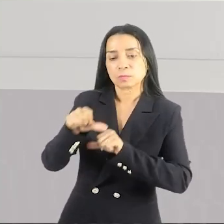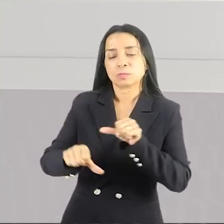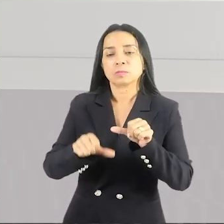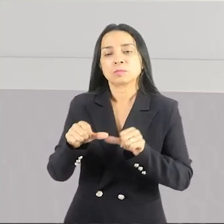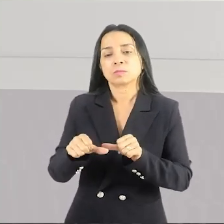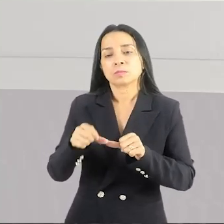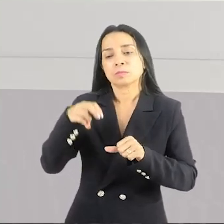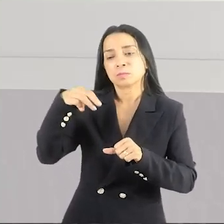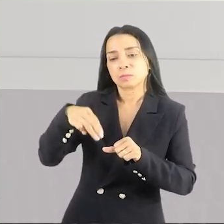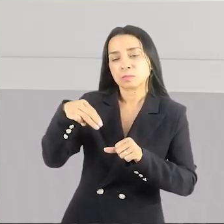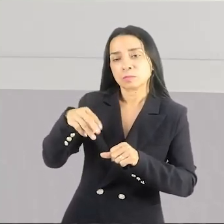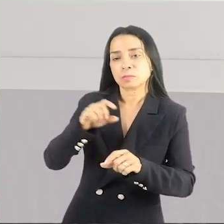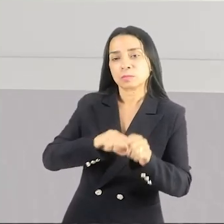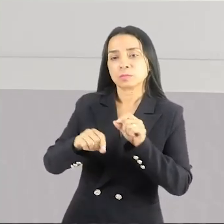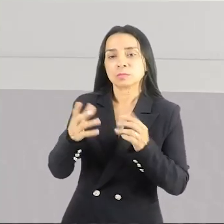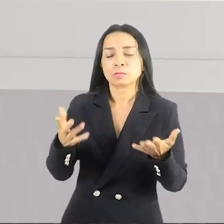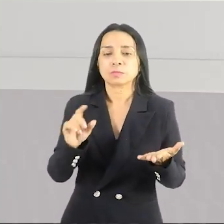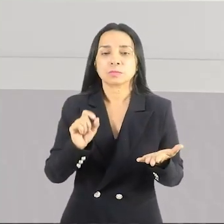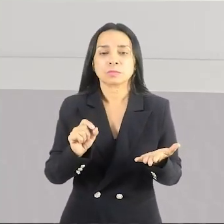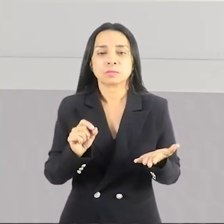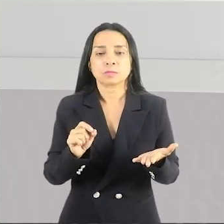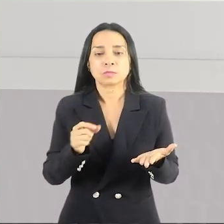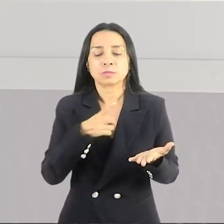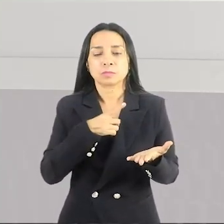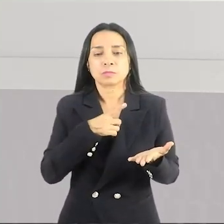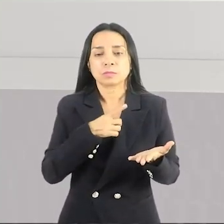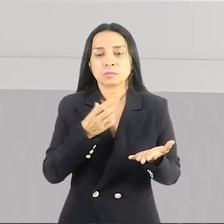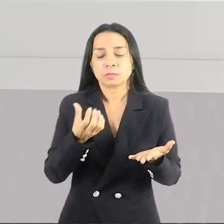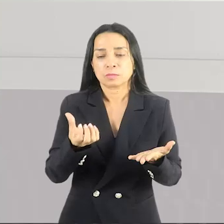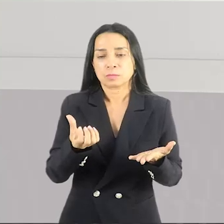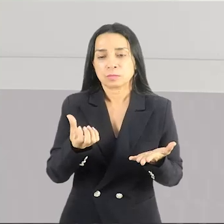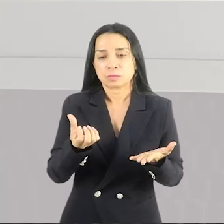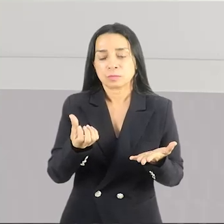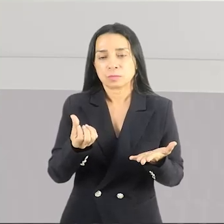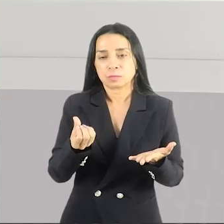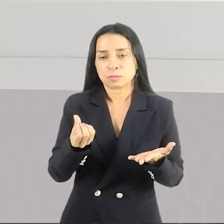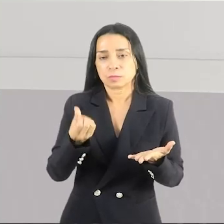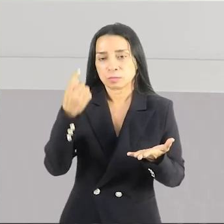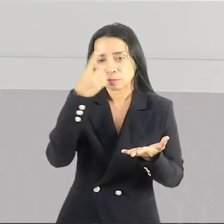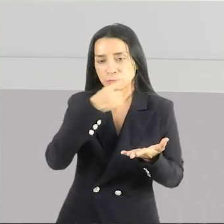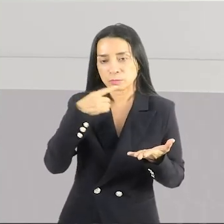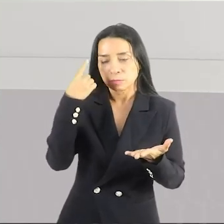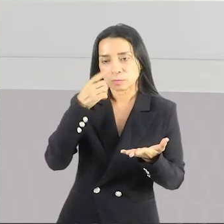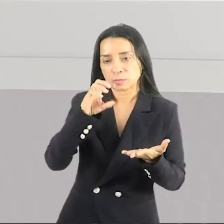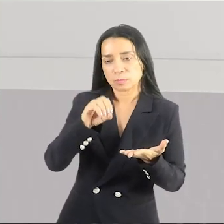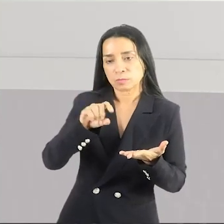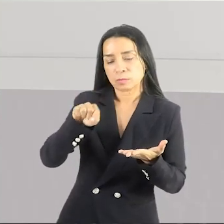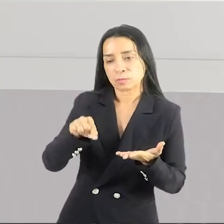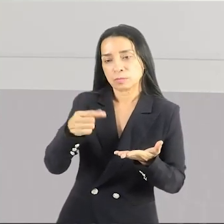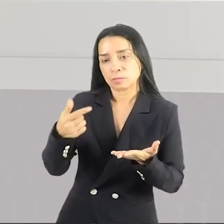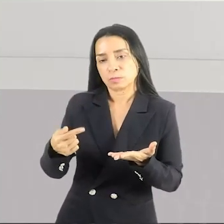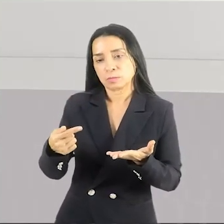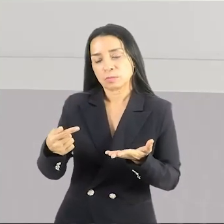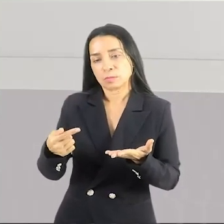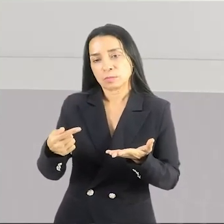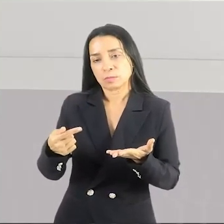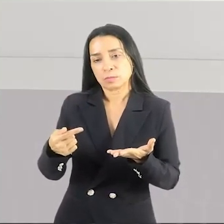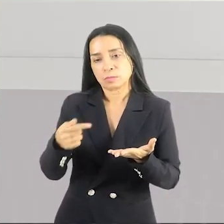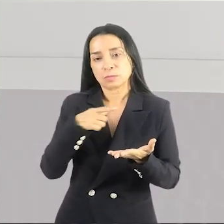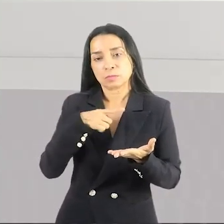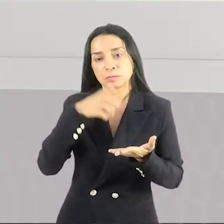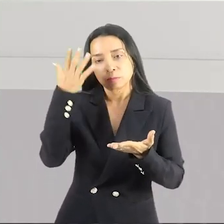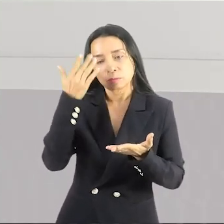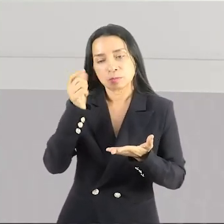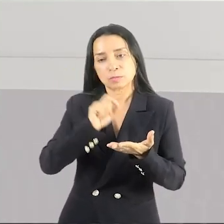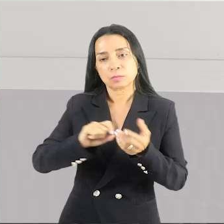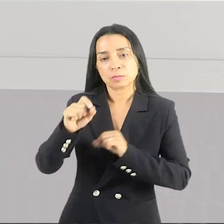para minutos, né? Tá? Eu tenho 6 horas e 0,7 horas. Eu tenho que